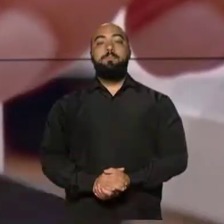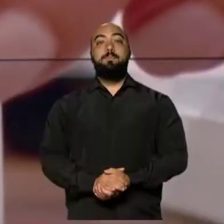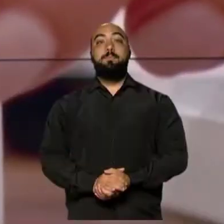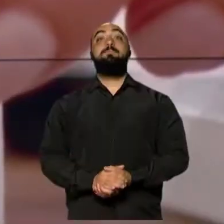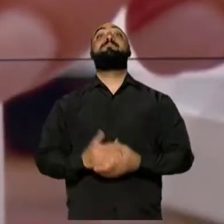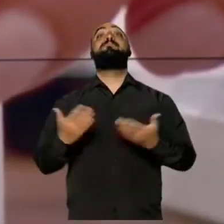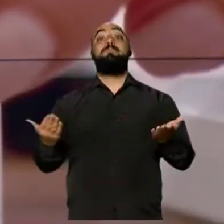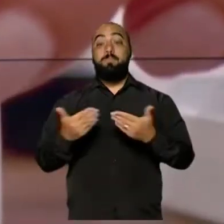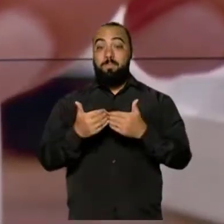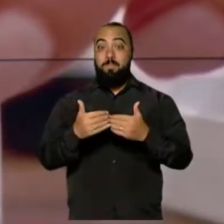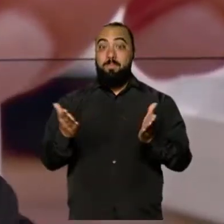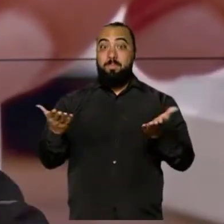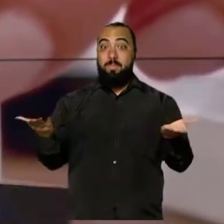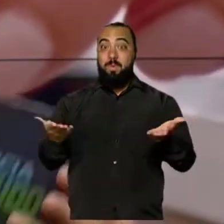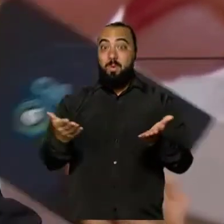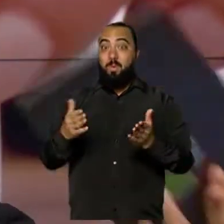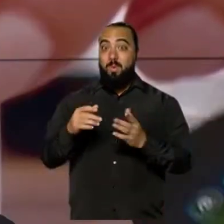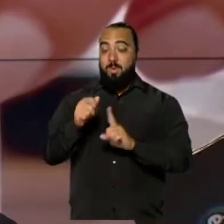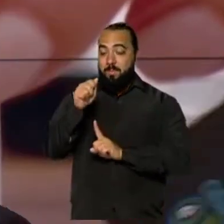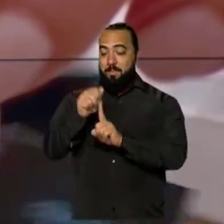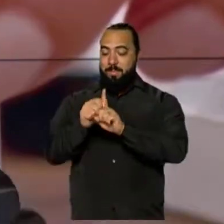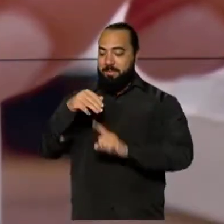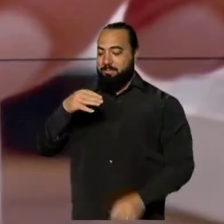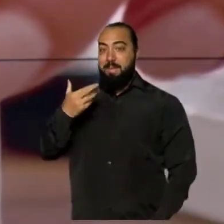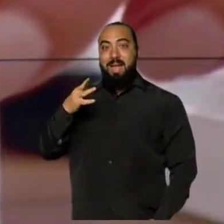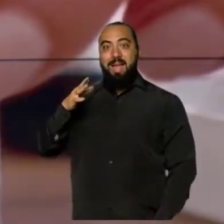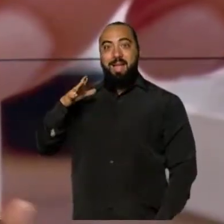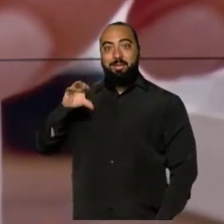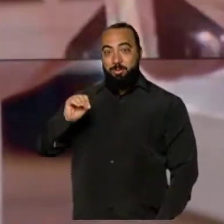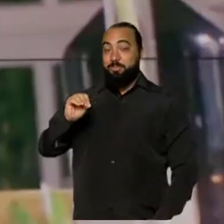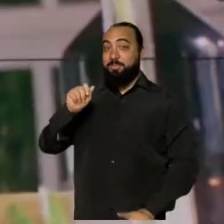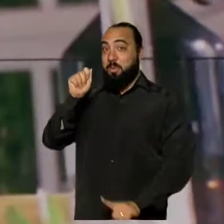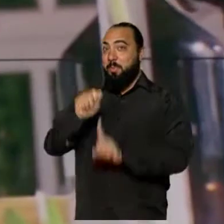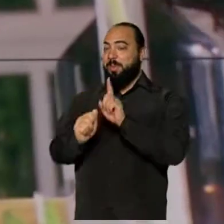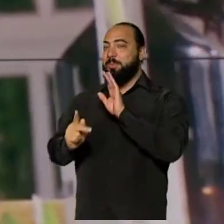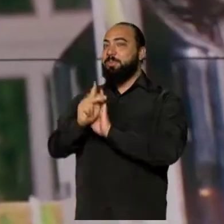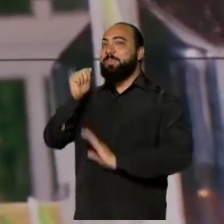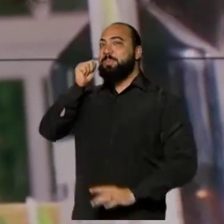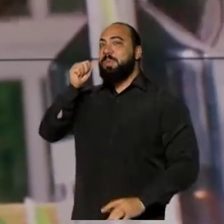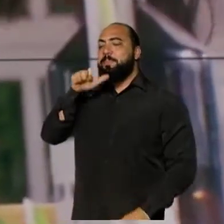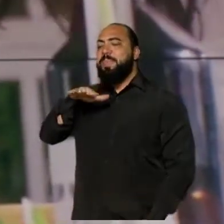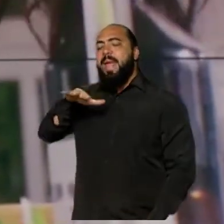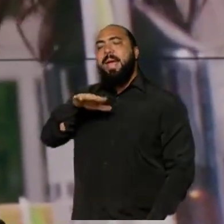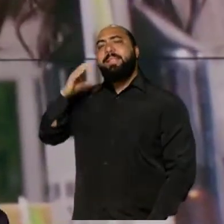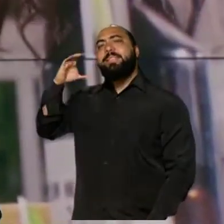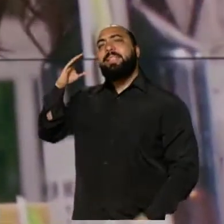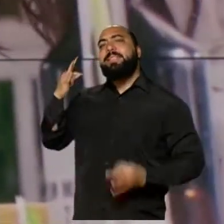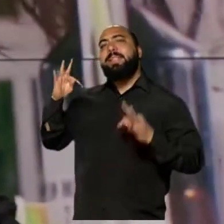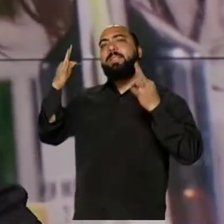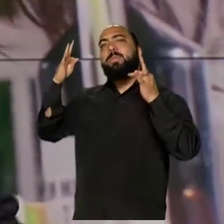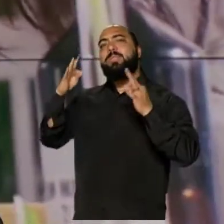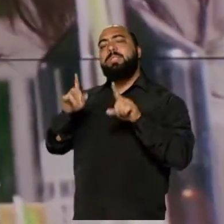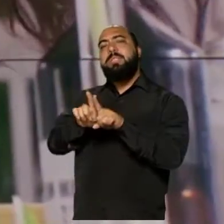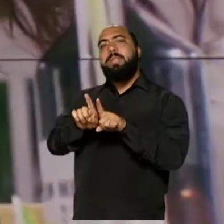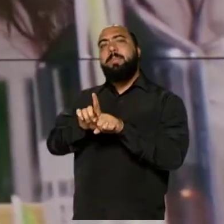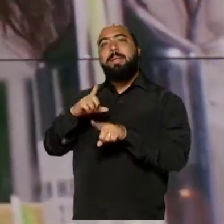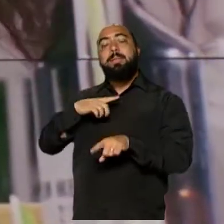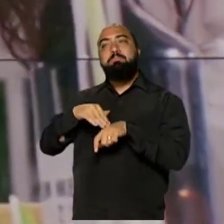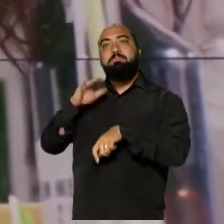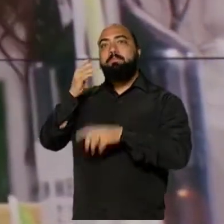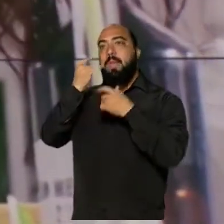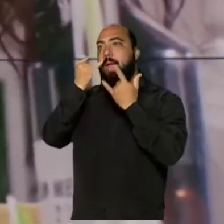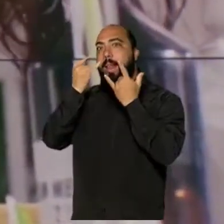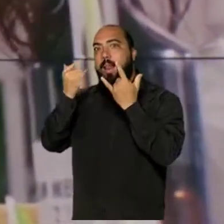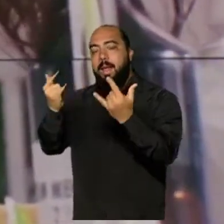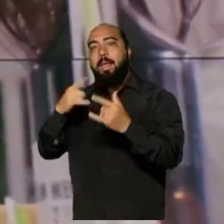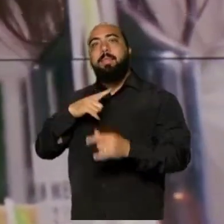E abrindo o mês de março, o mês da mulher, vamos saber quais as áreas ligadas à ciência e tecnologia que têm mais atraído